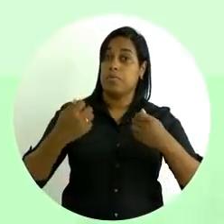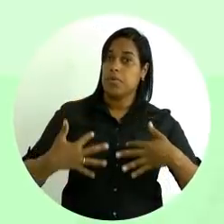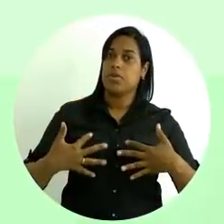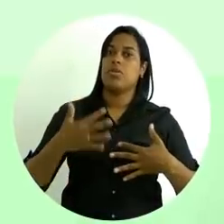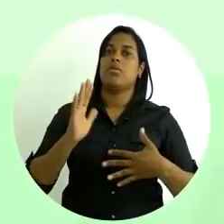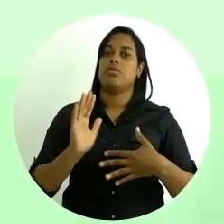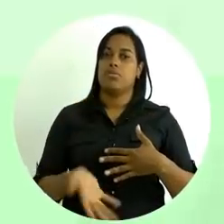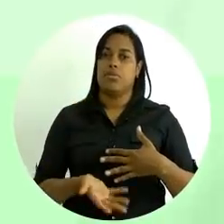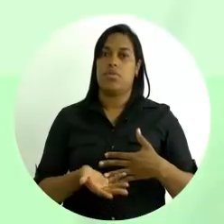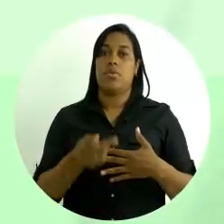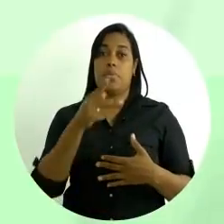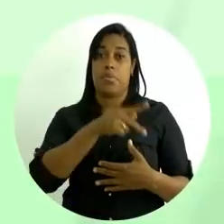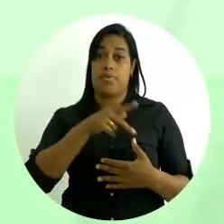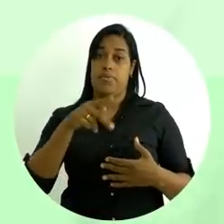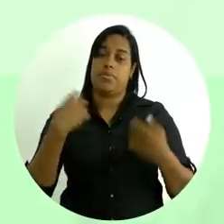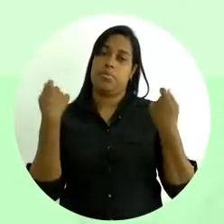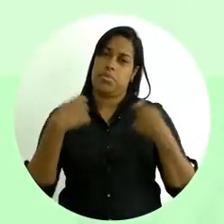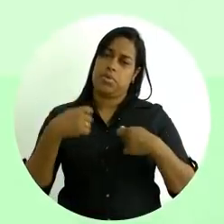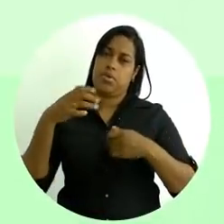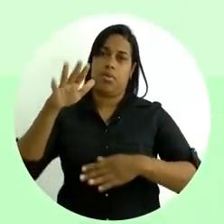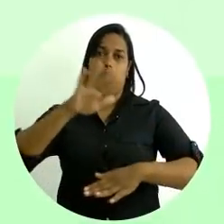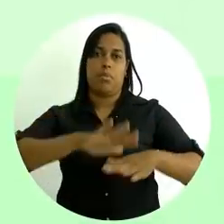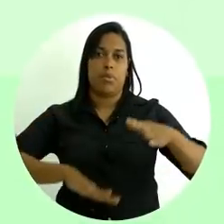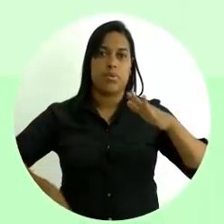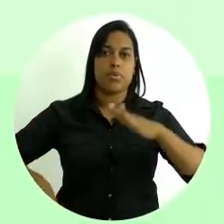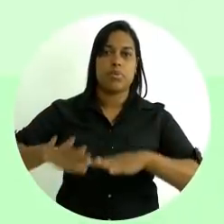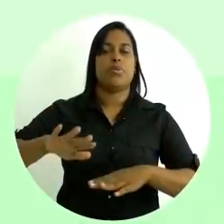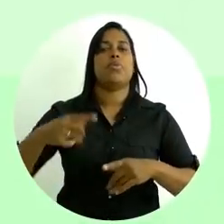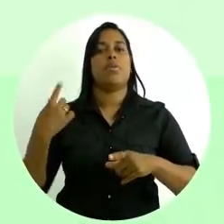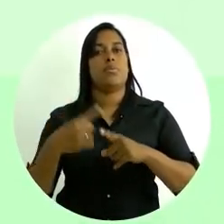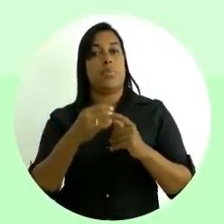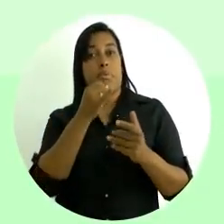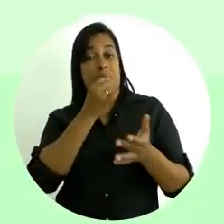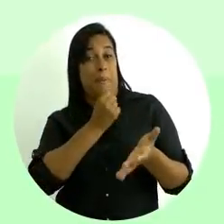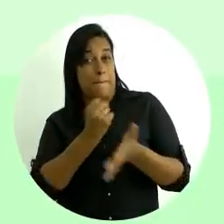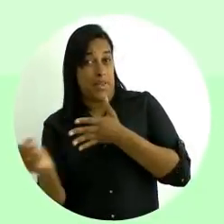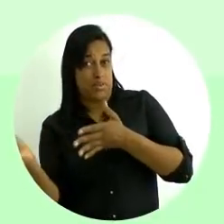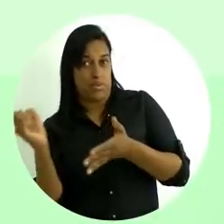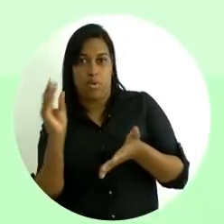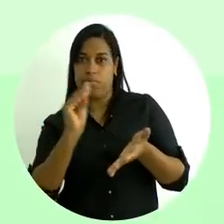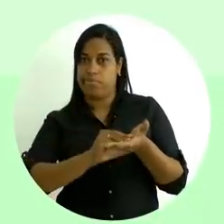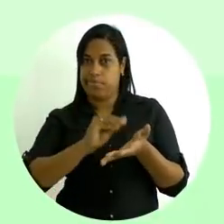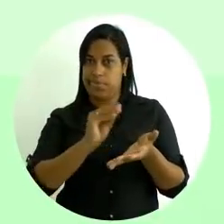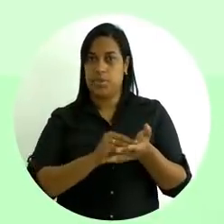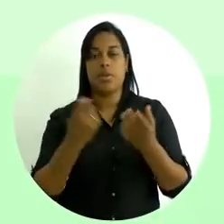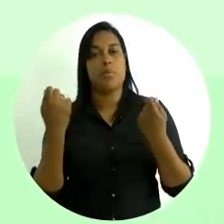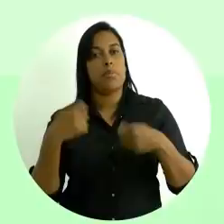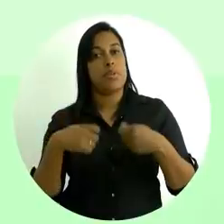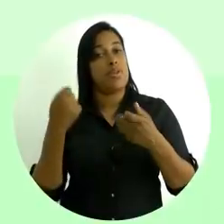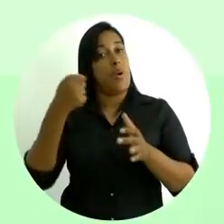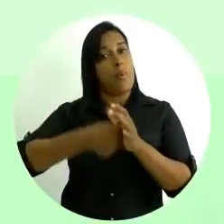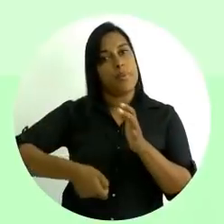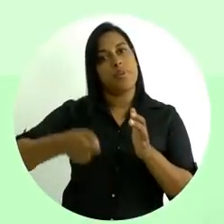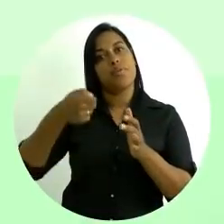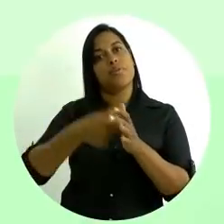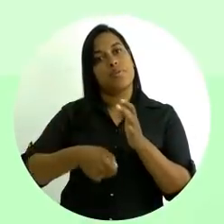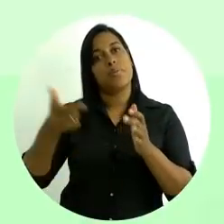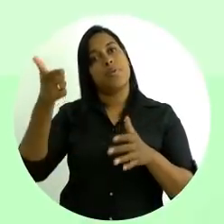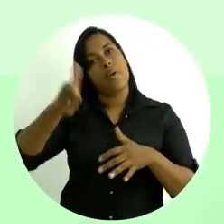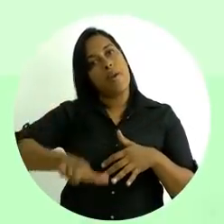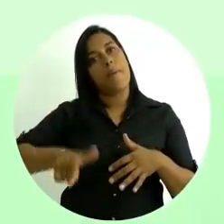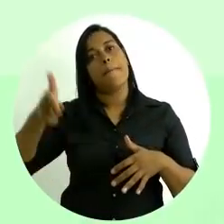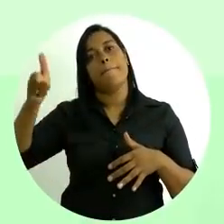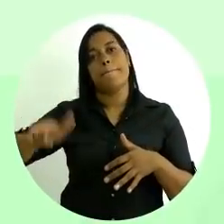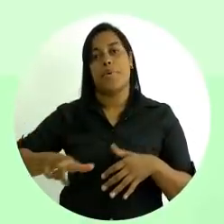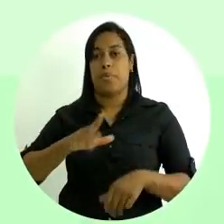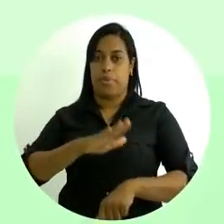sejam justificadas. Então o professor tem que ter muito cuidado, porque passou disso, ele vai ter que